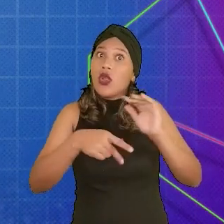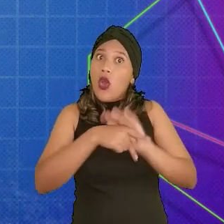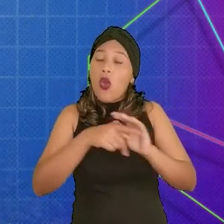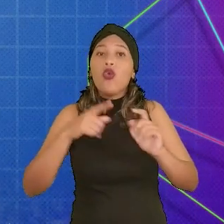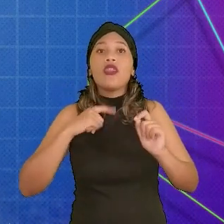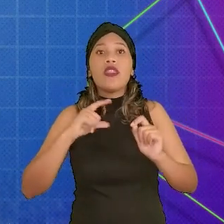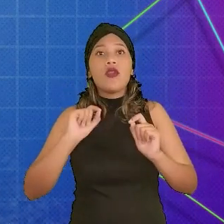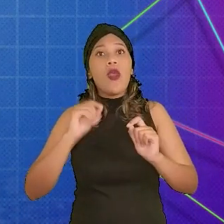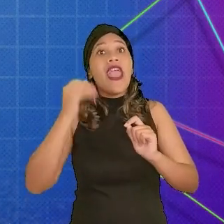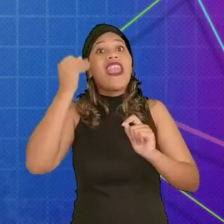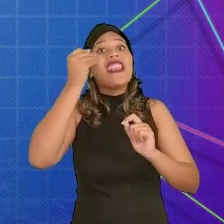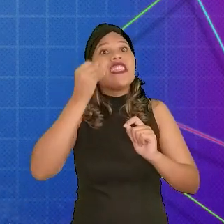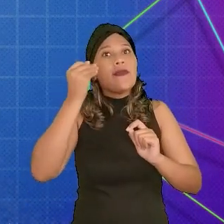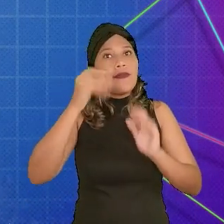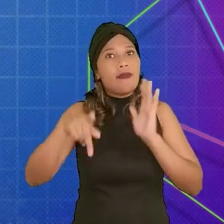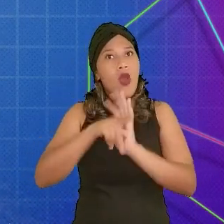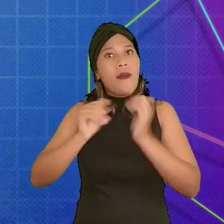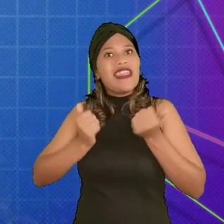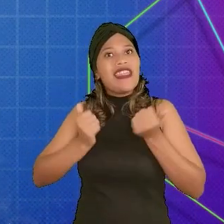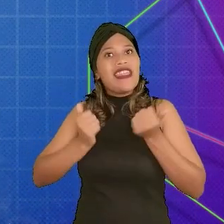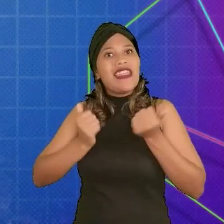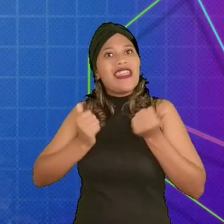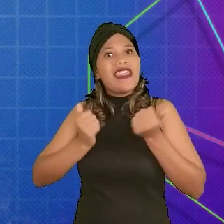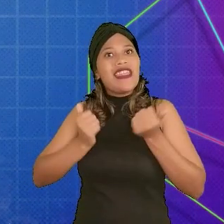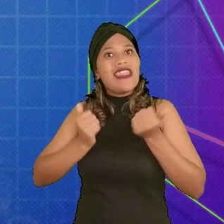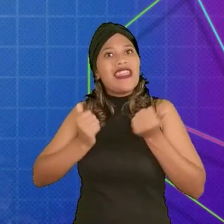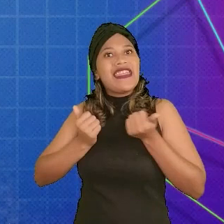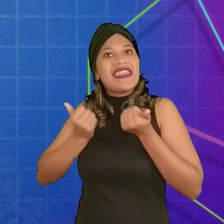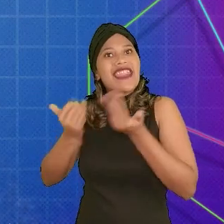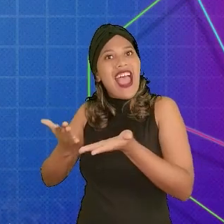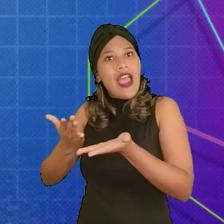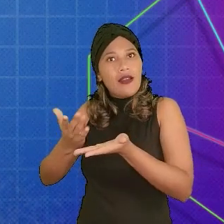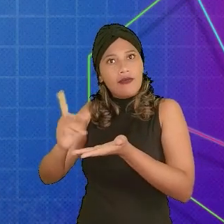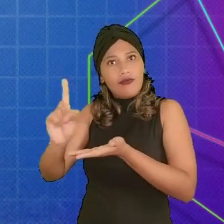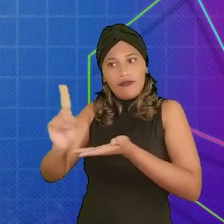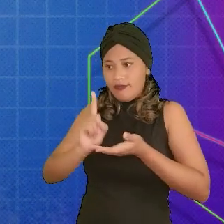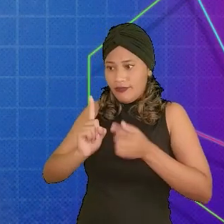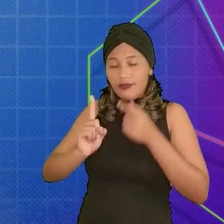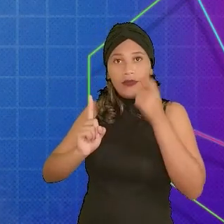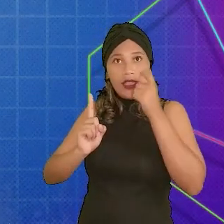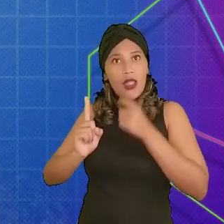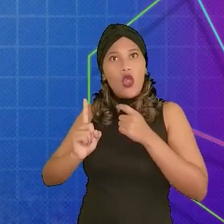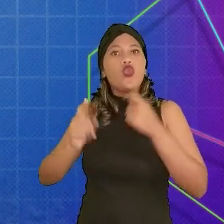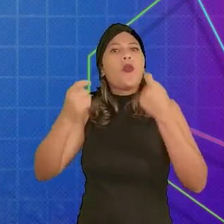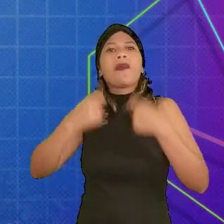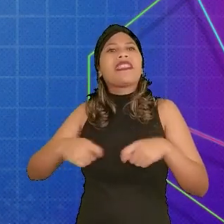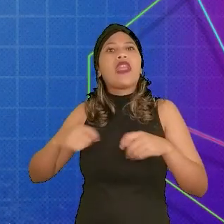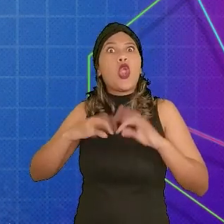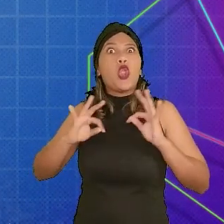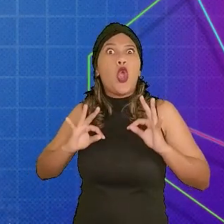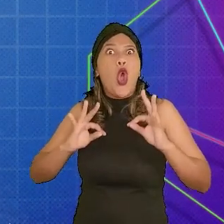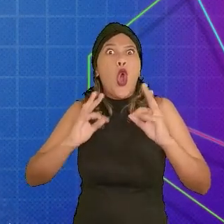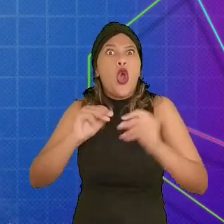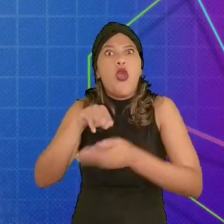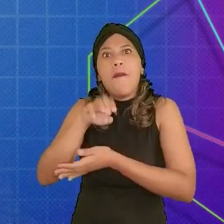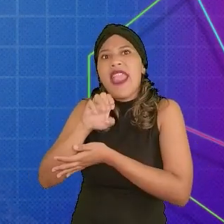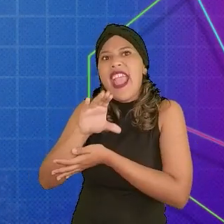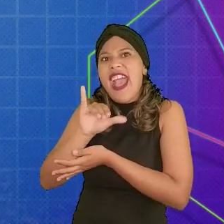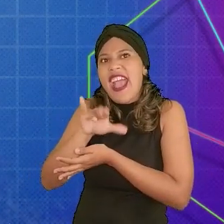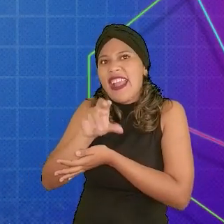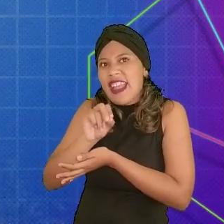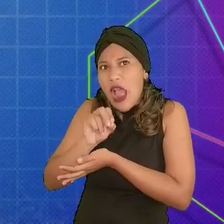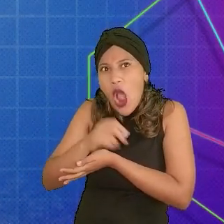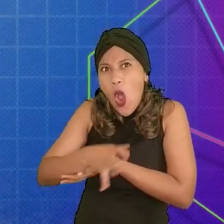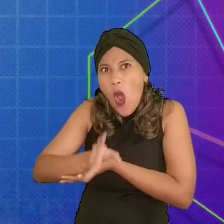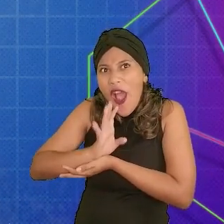para gerar uma experiência para os jogadores. Experiência: O jogador não precisa ver todas as mecânicas. Ele nem